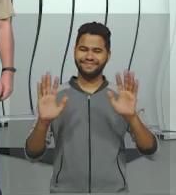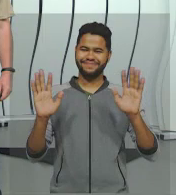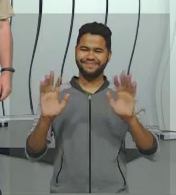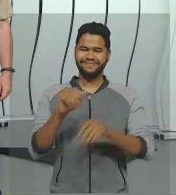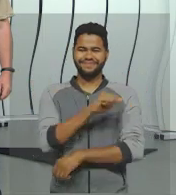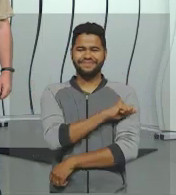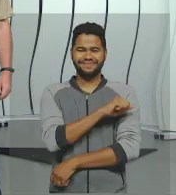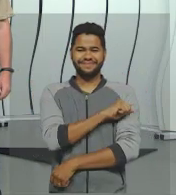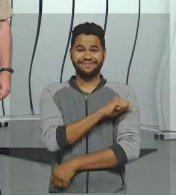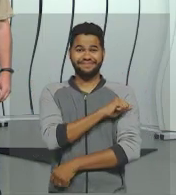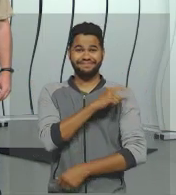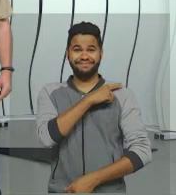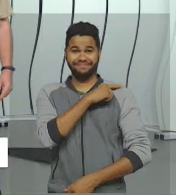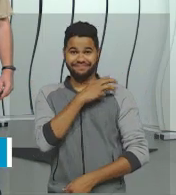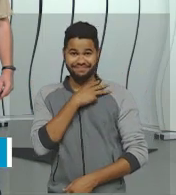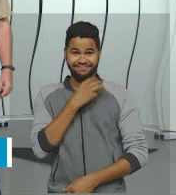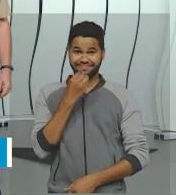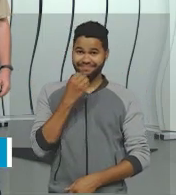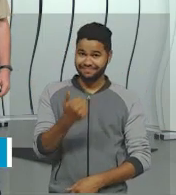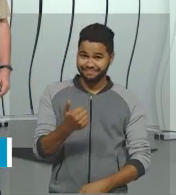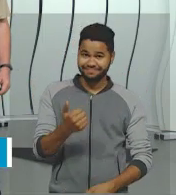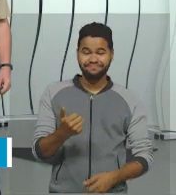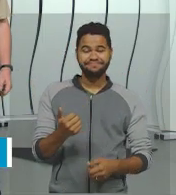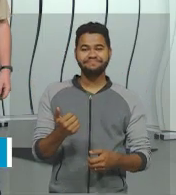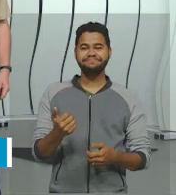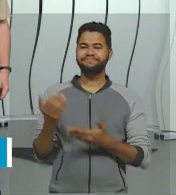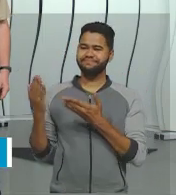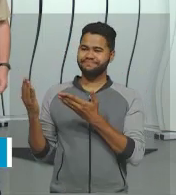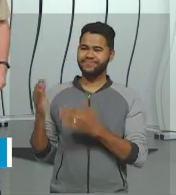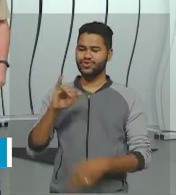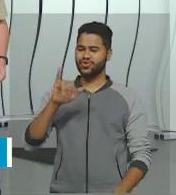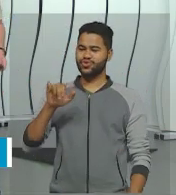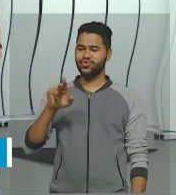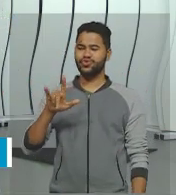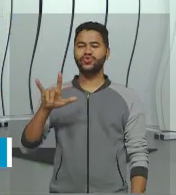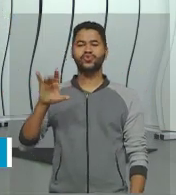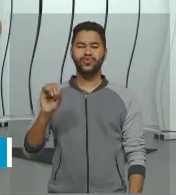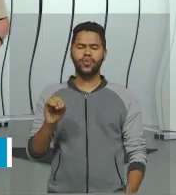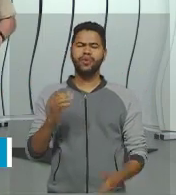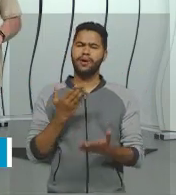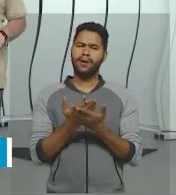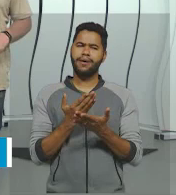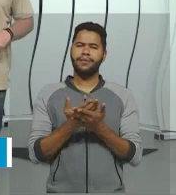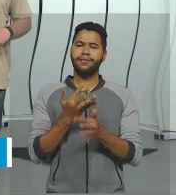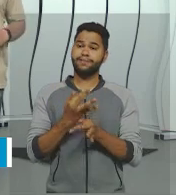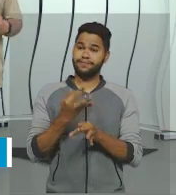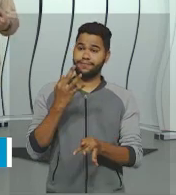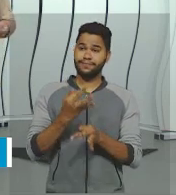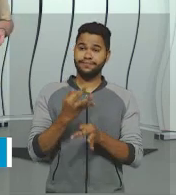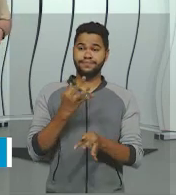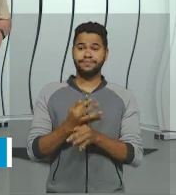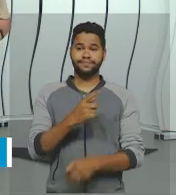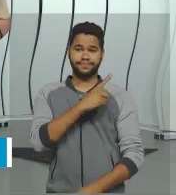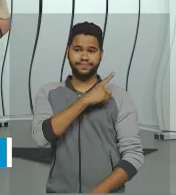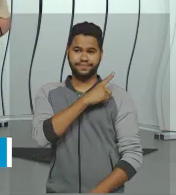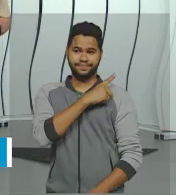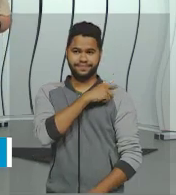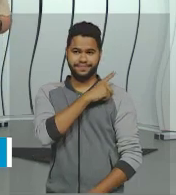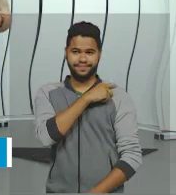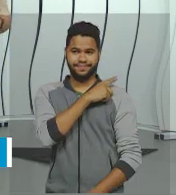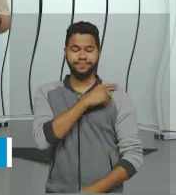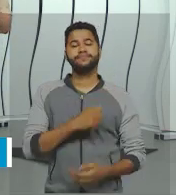Olá, estudante do ensino médio, tudo bem? Aqui é o professor Júlio Bastos com mais uma aula de Física para o primeiro ano do ensino